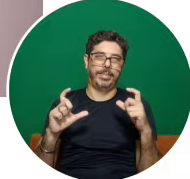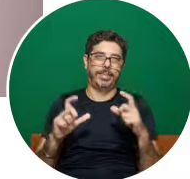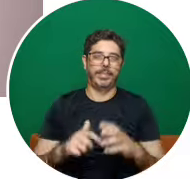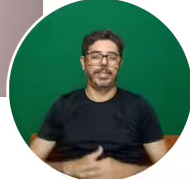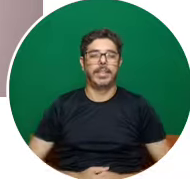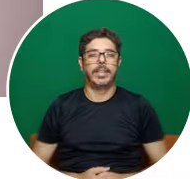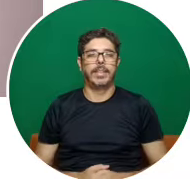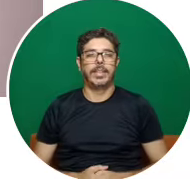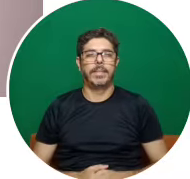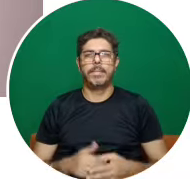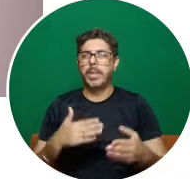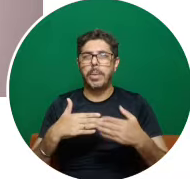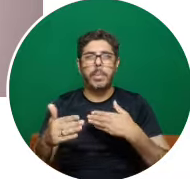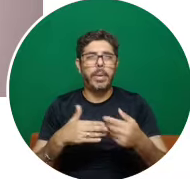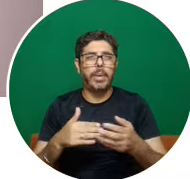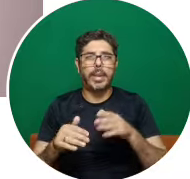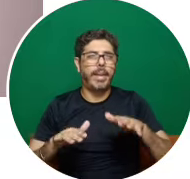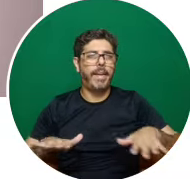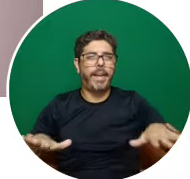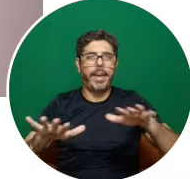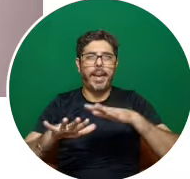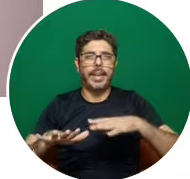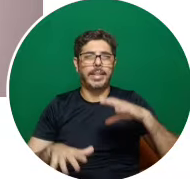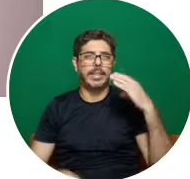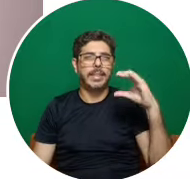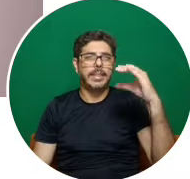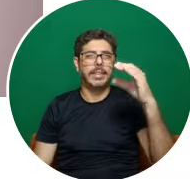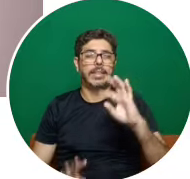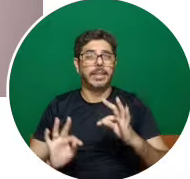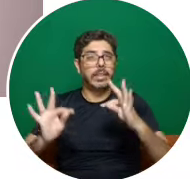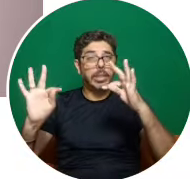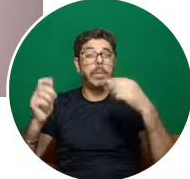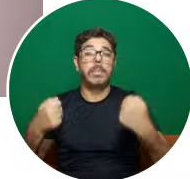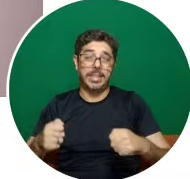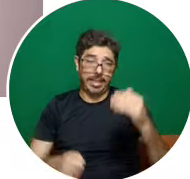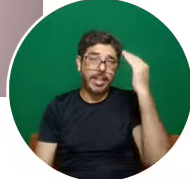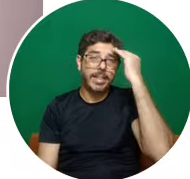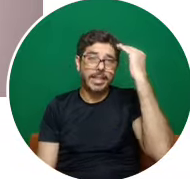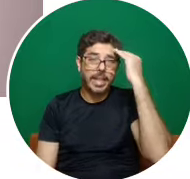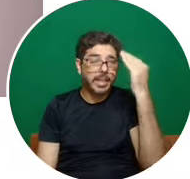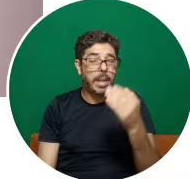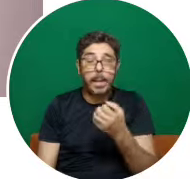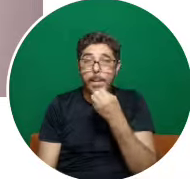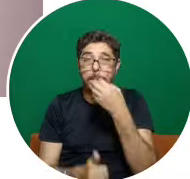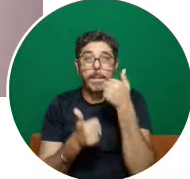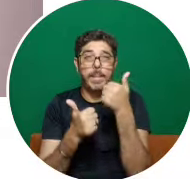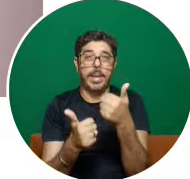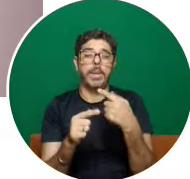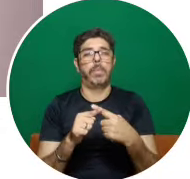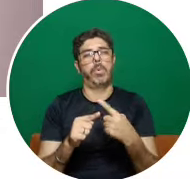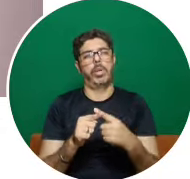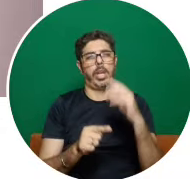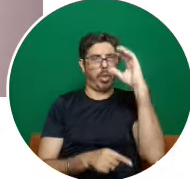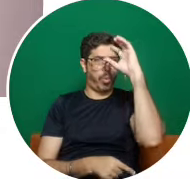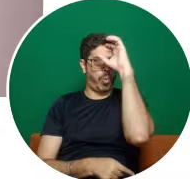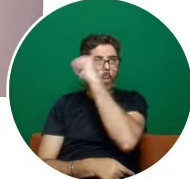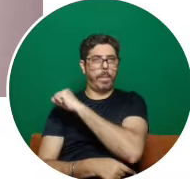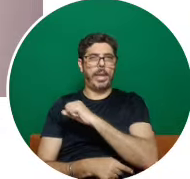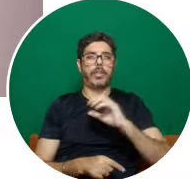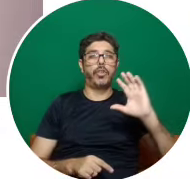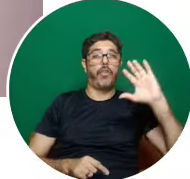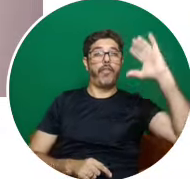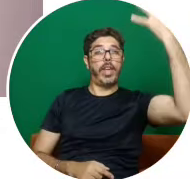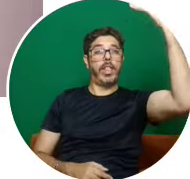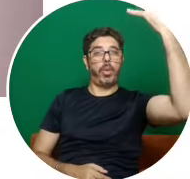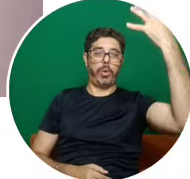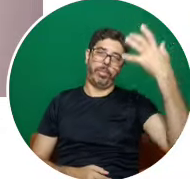permeiam praticamente todas as áreas científicas e tecnológicas, e compreender bem o seu significado e relevância é crucial para a compreensão